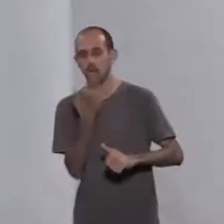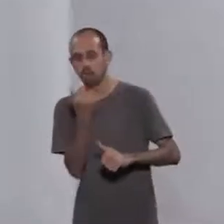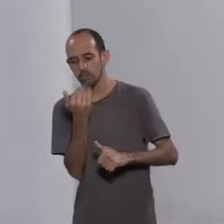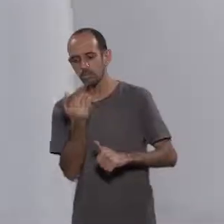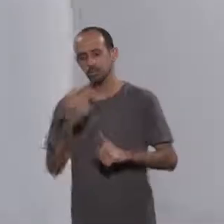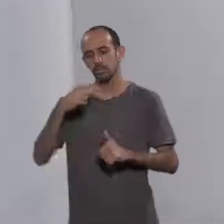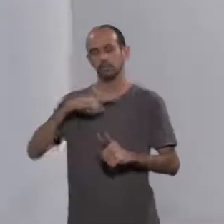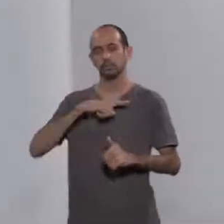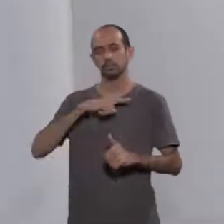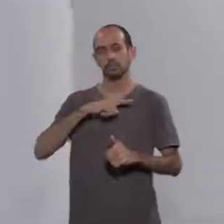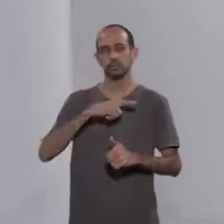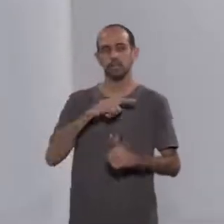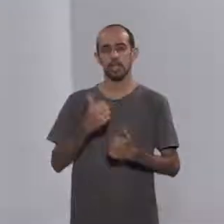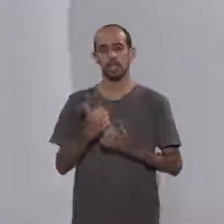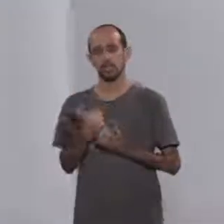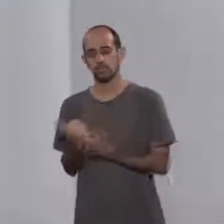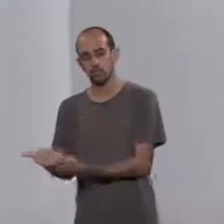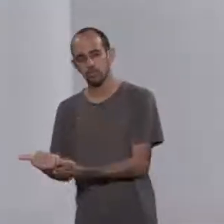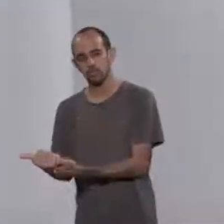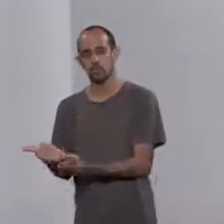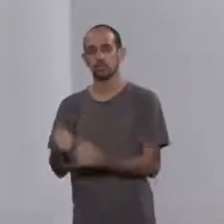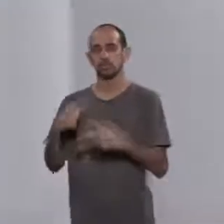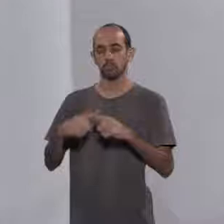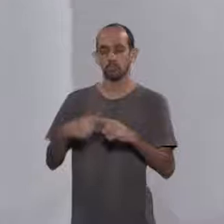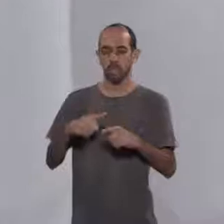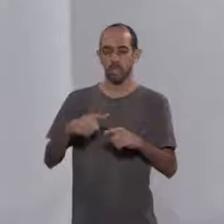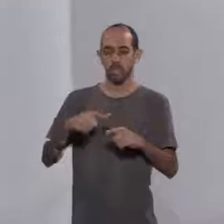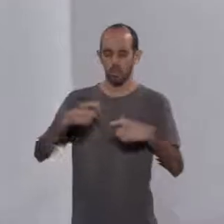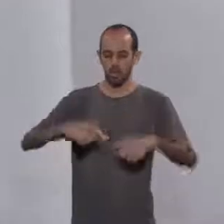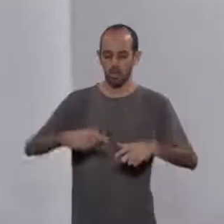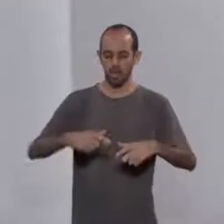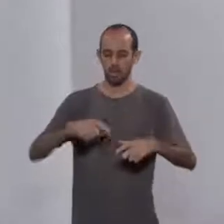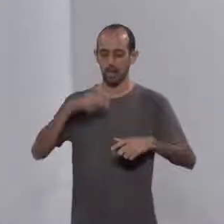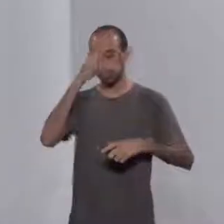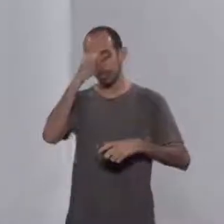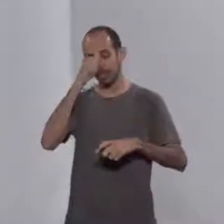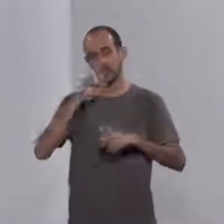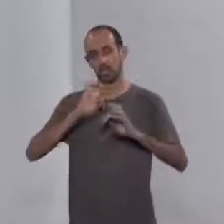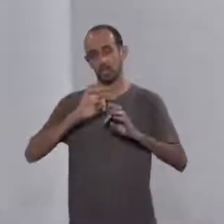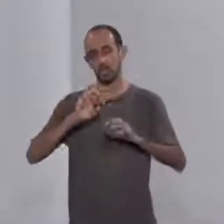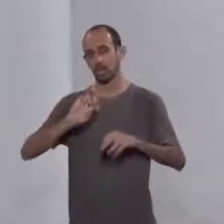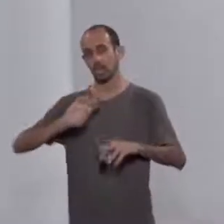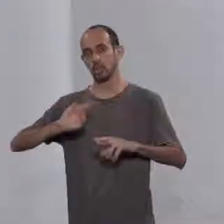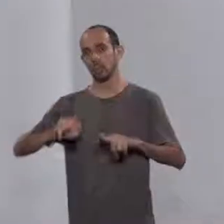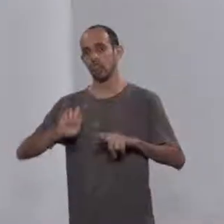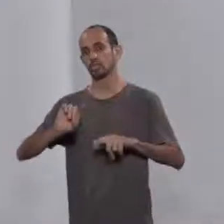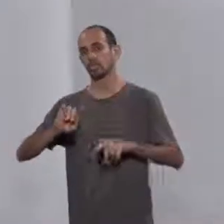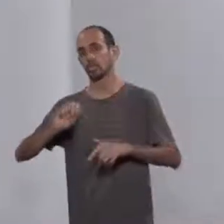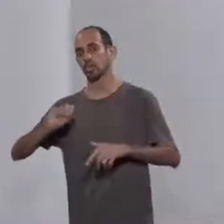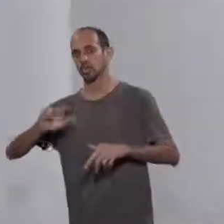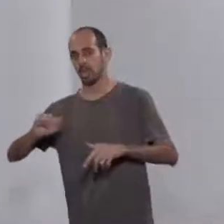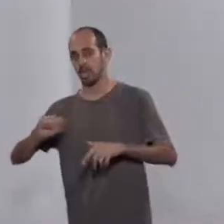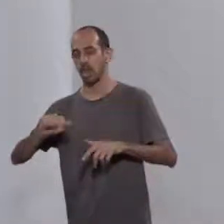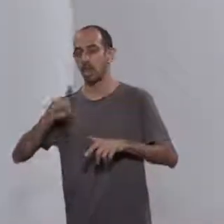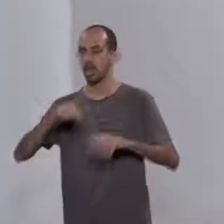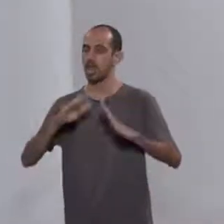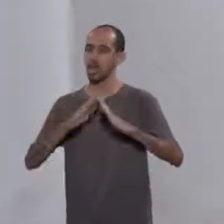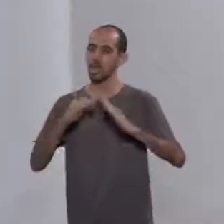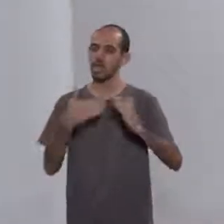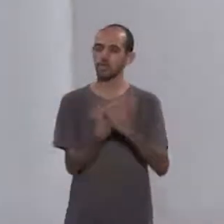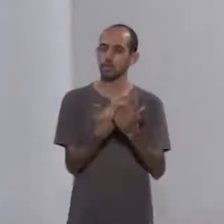esse suporte, porque o espaço de aprendizagem não é só dentro de sala de aula, todo o espaço da escola é um